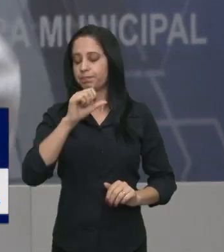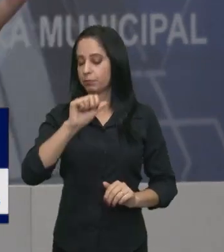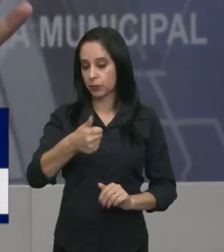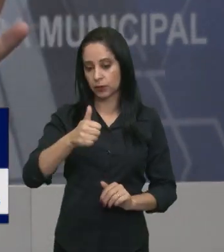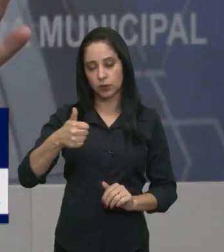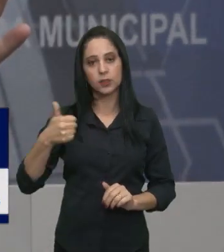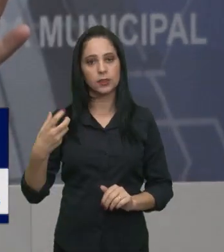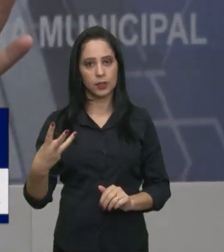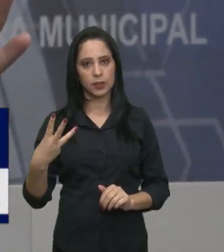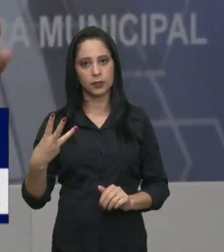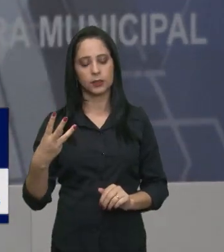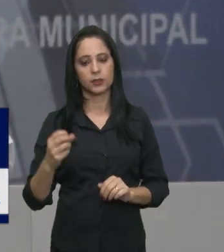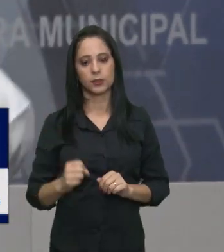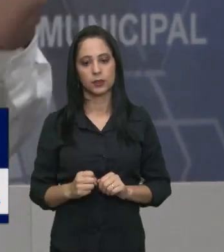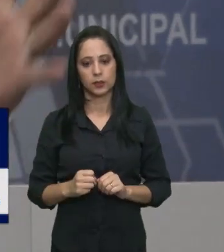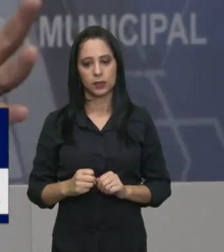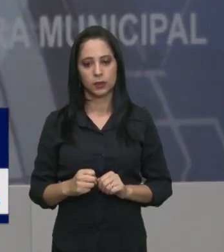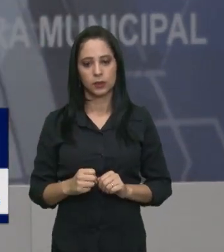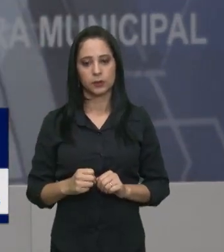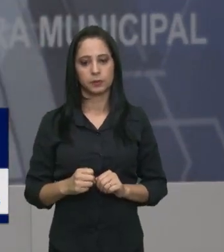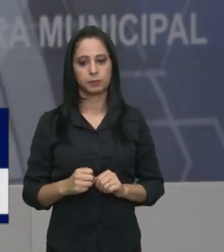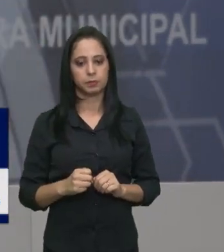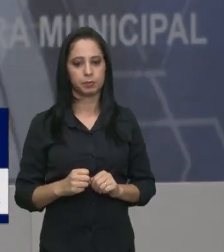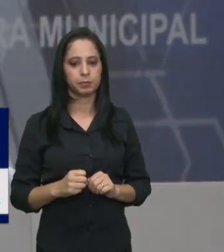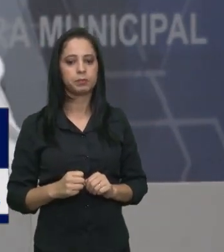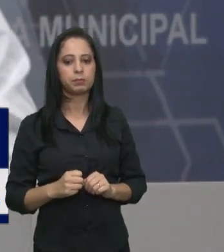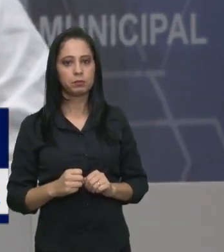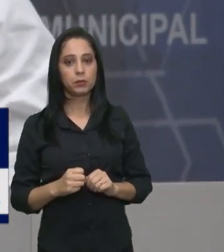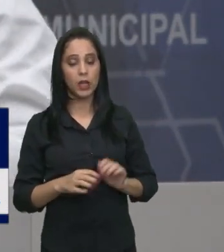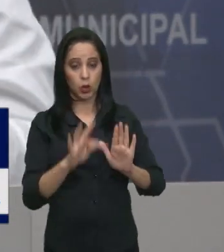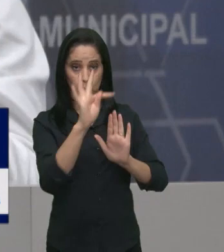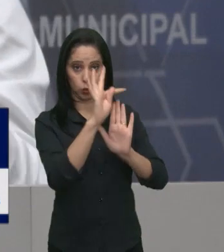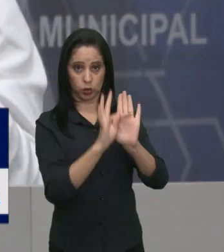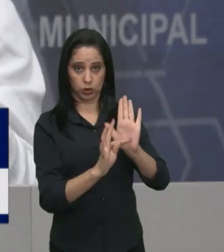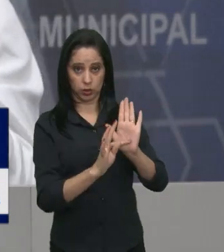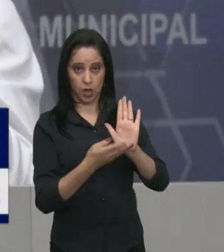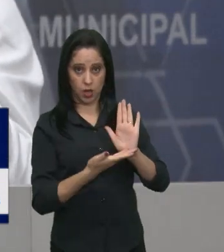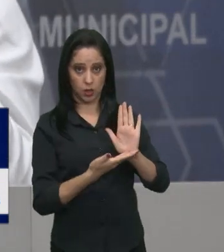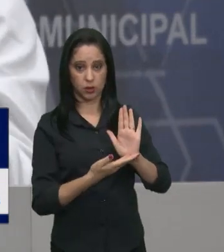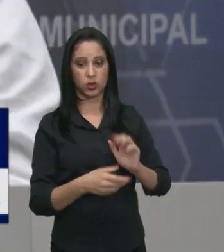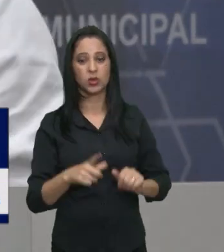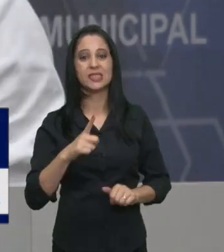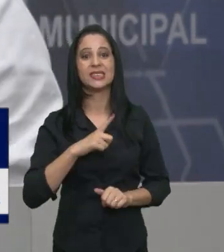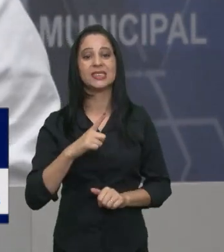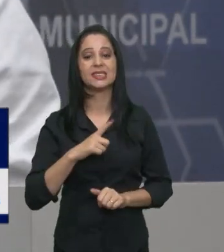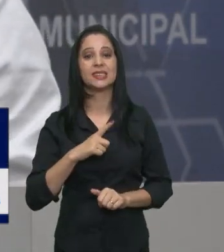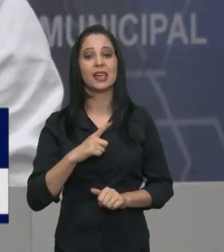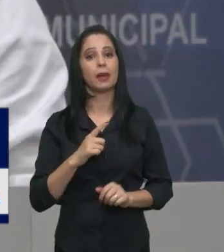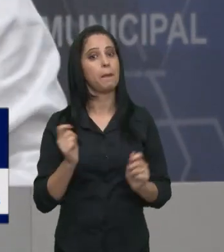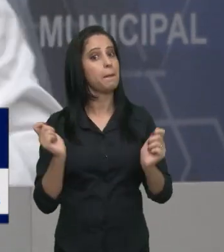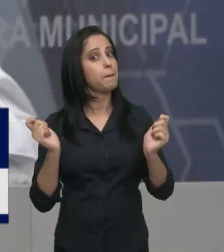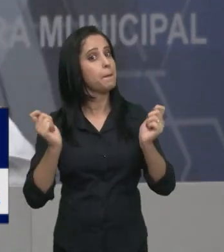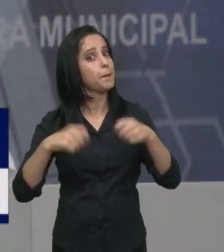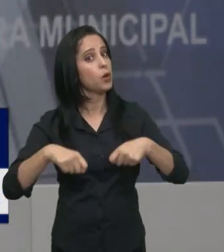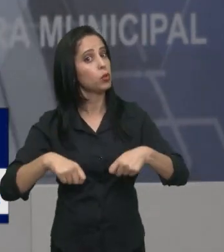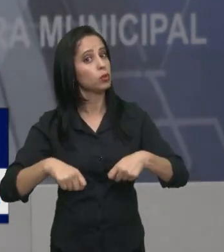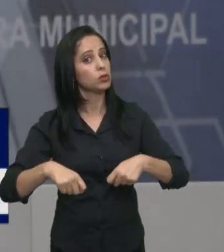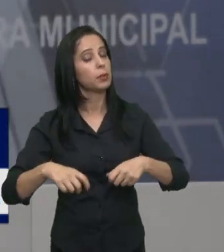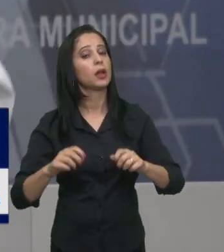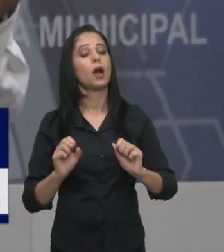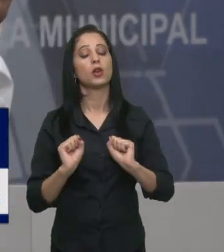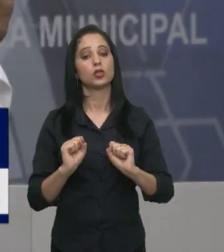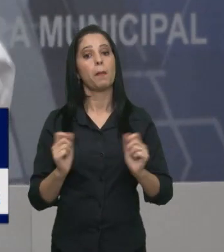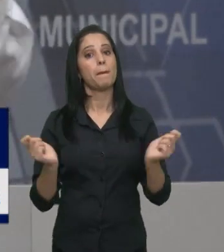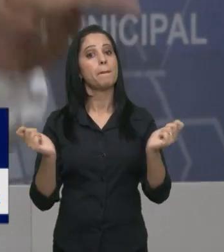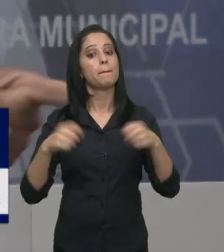que traz no seu texto a possibilidade de